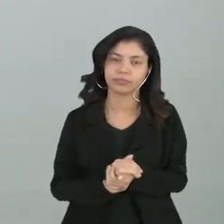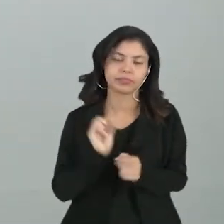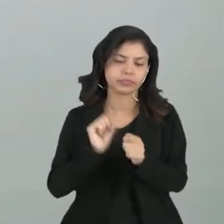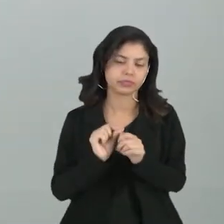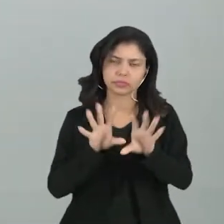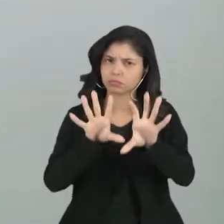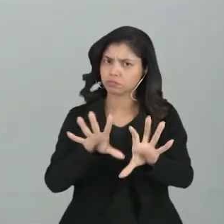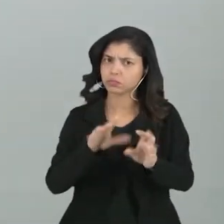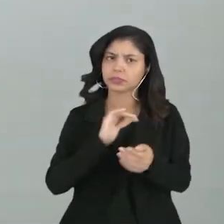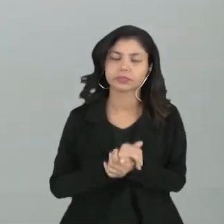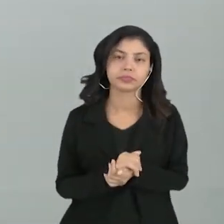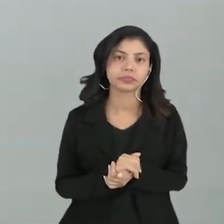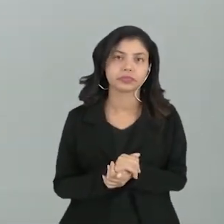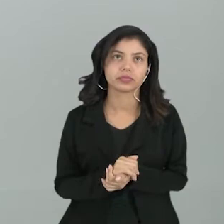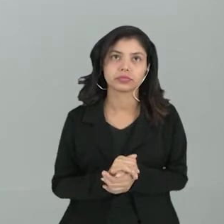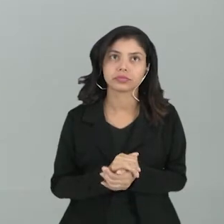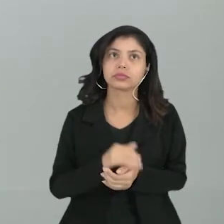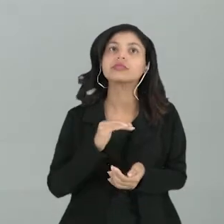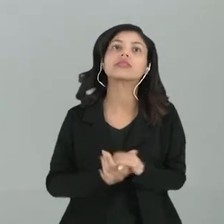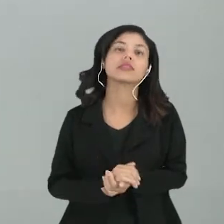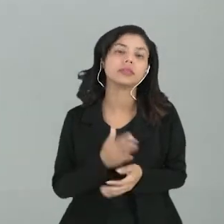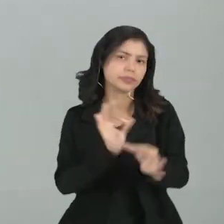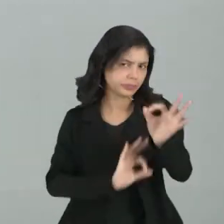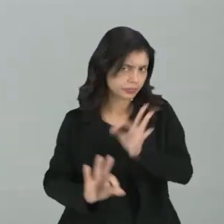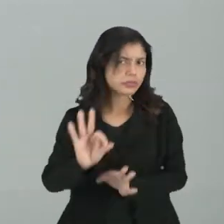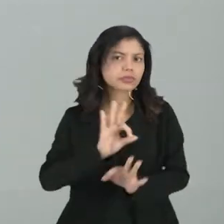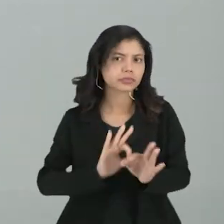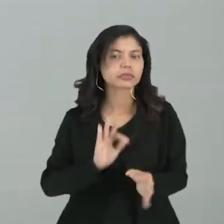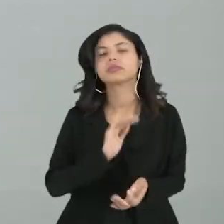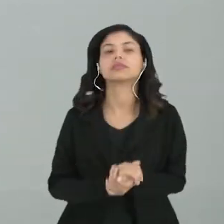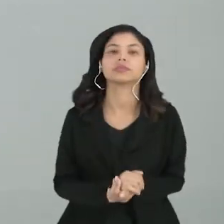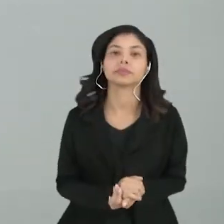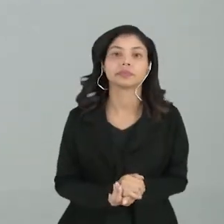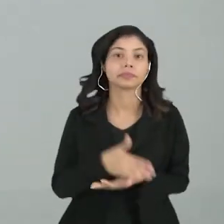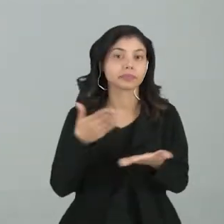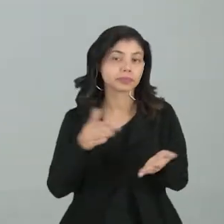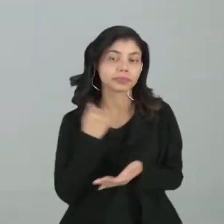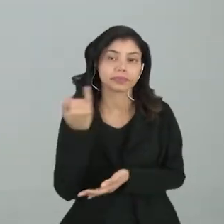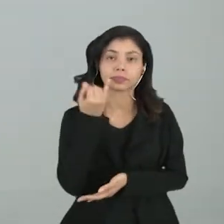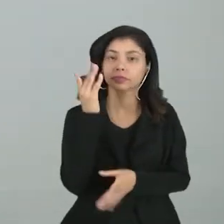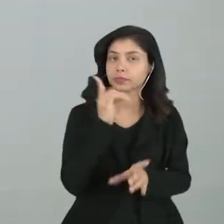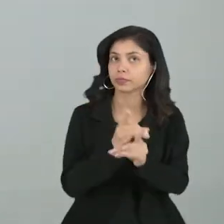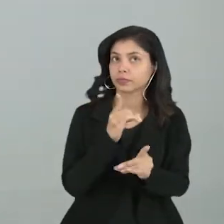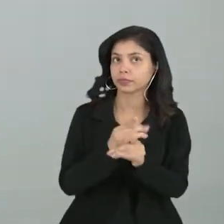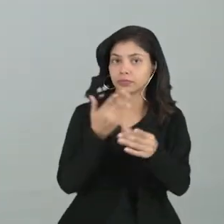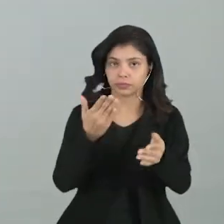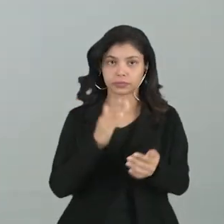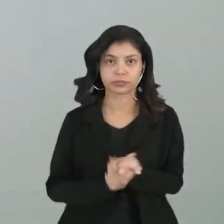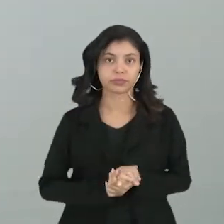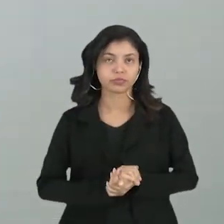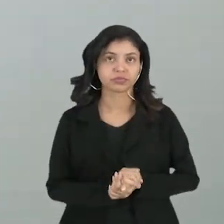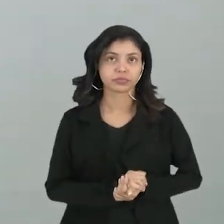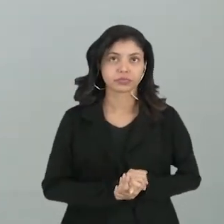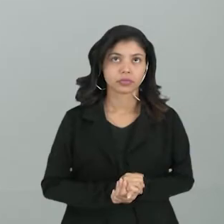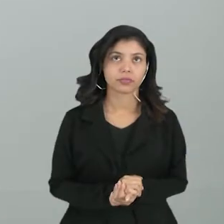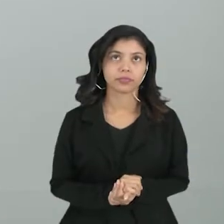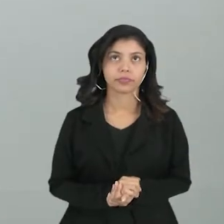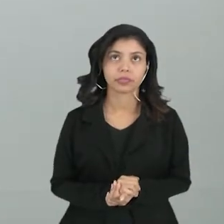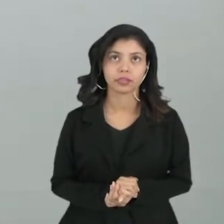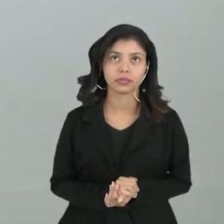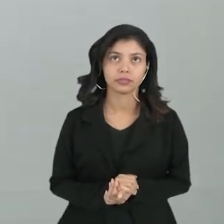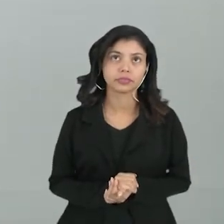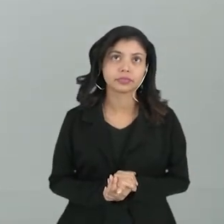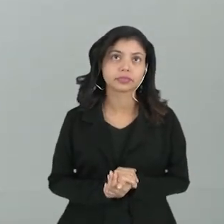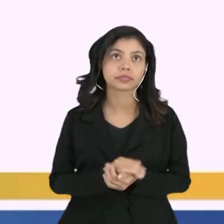então, para fazer essa administração, né? Então, a solução encontrada foi